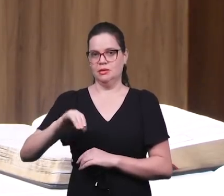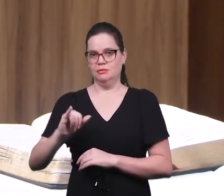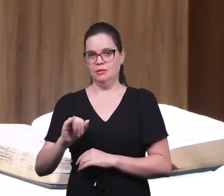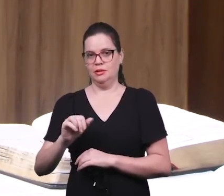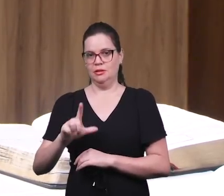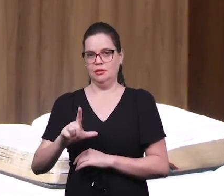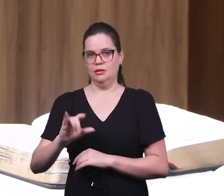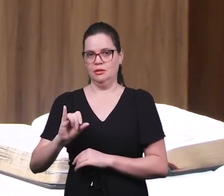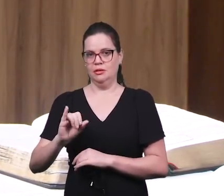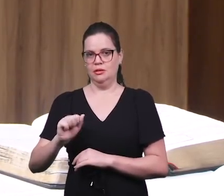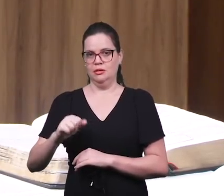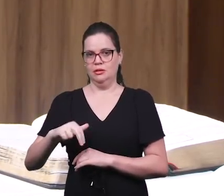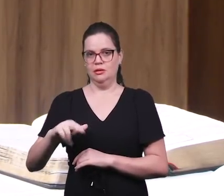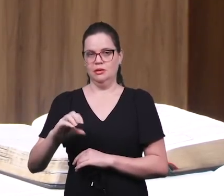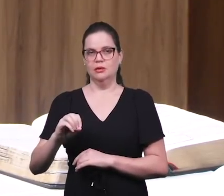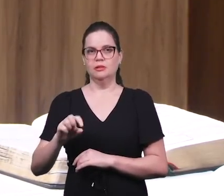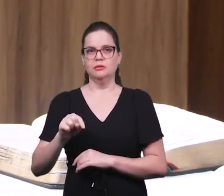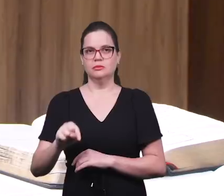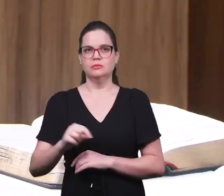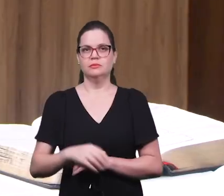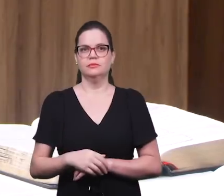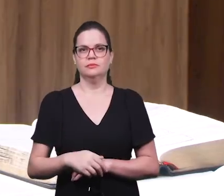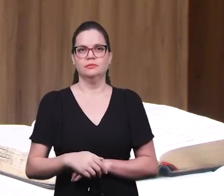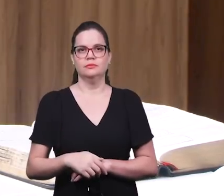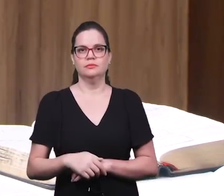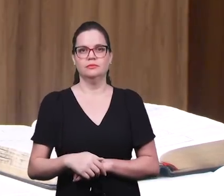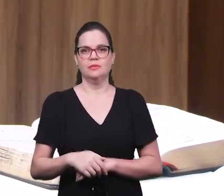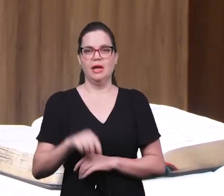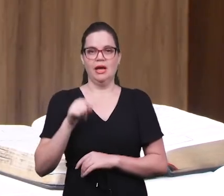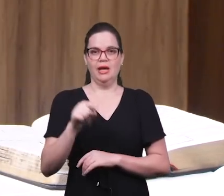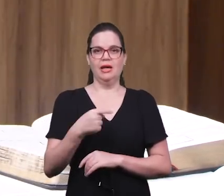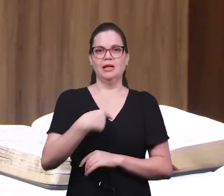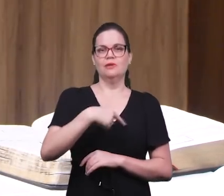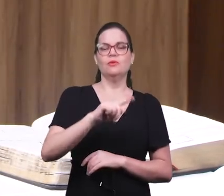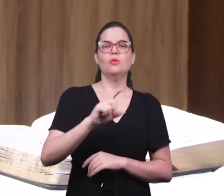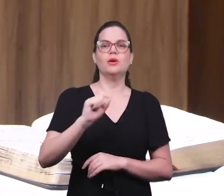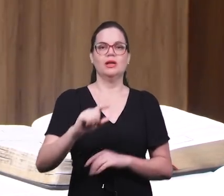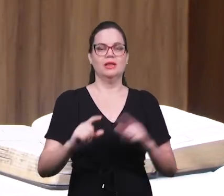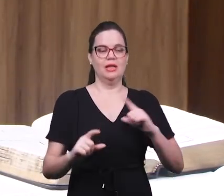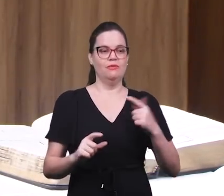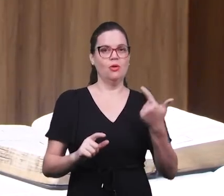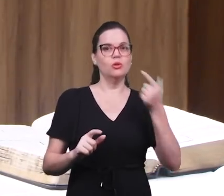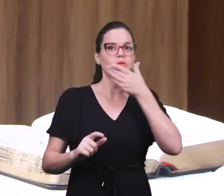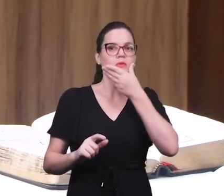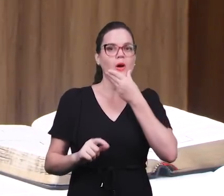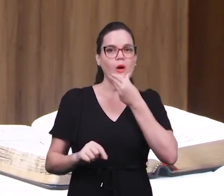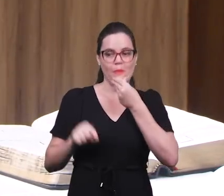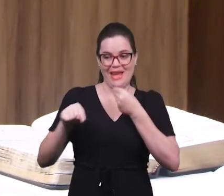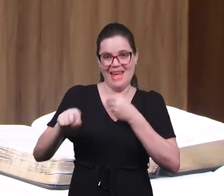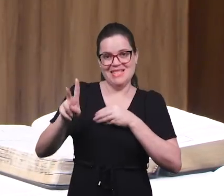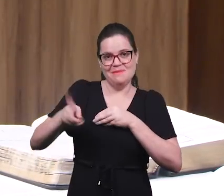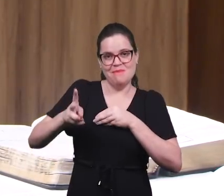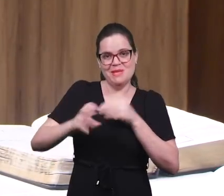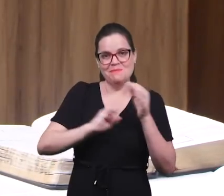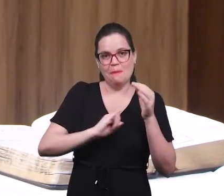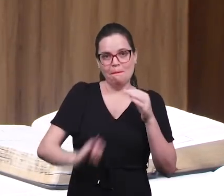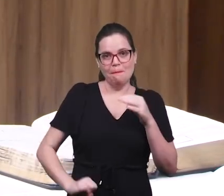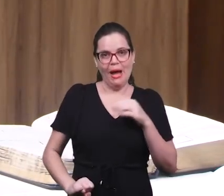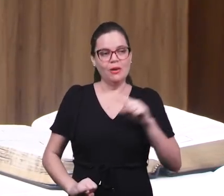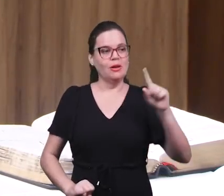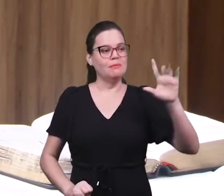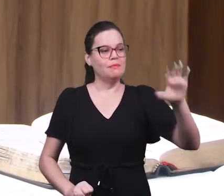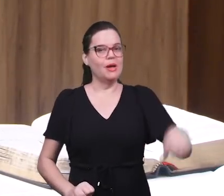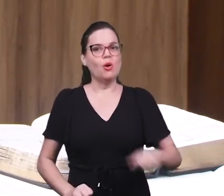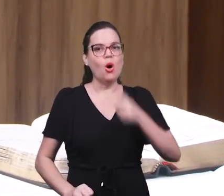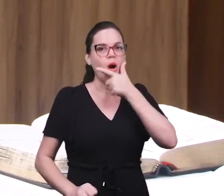Hipólito, ele foi atado a um cavalo selvagem e arrastado até morrer. Então, o tipo de perseguição,